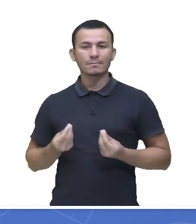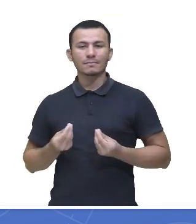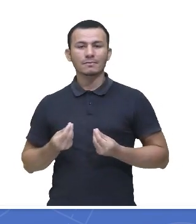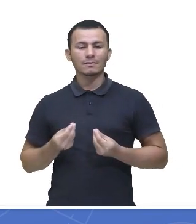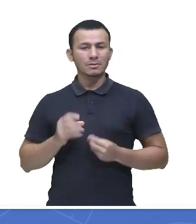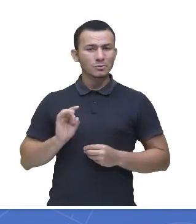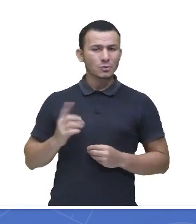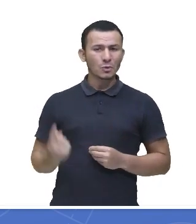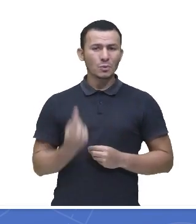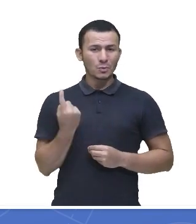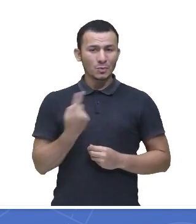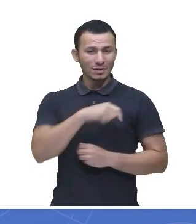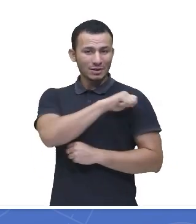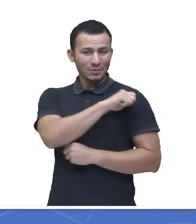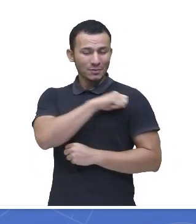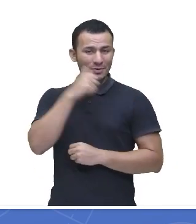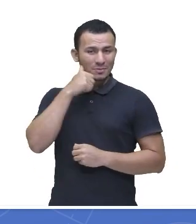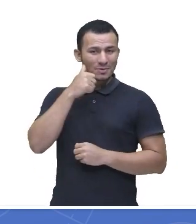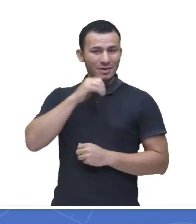Só a Jamile?